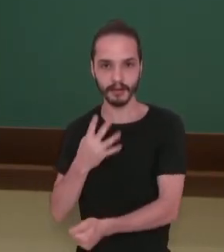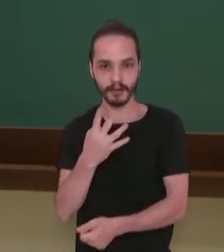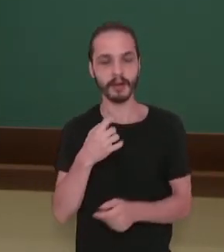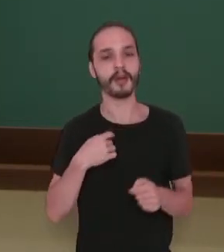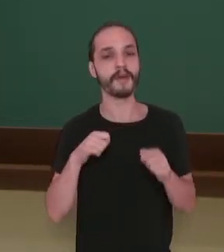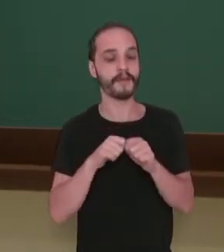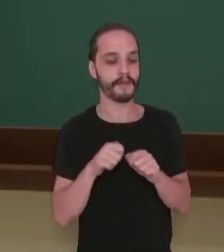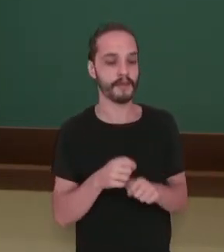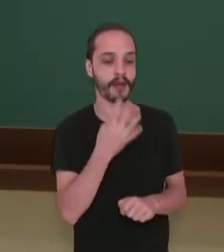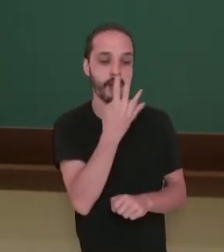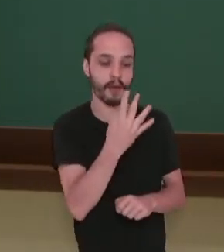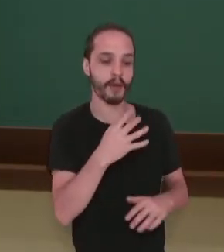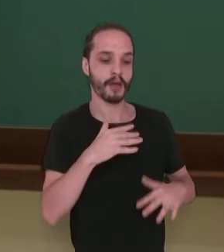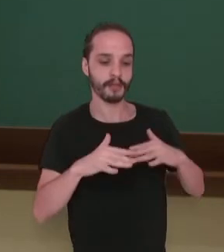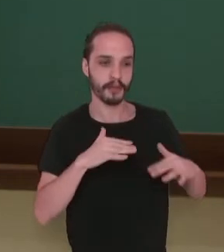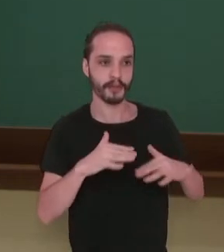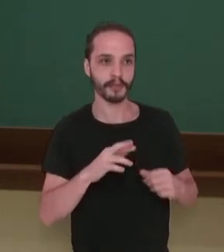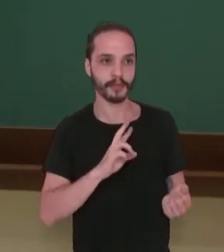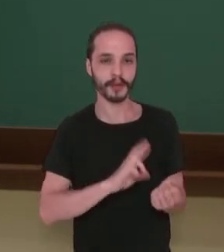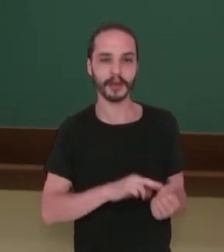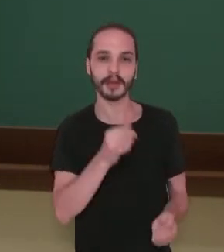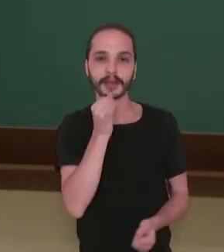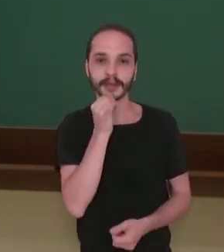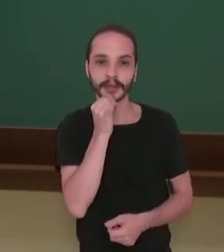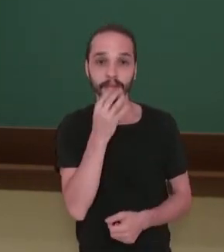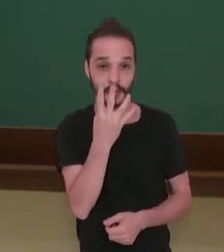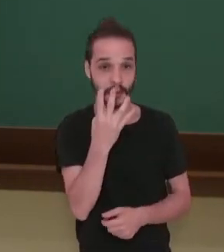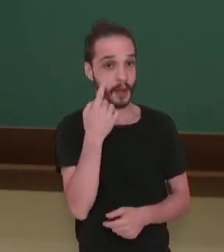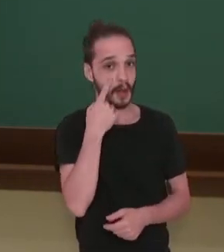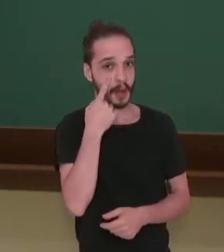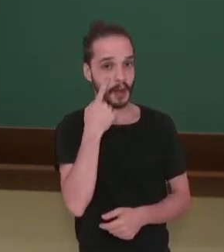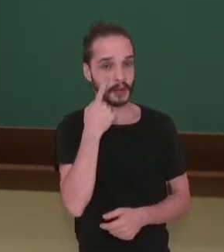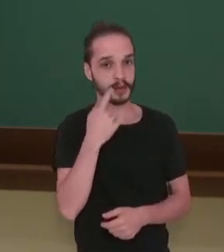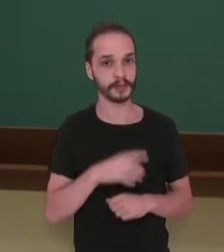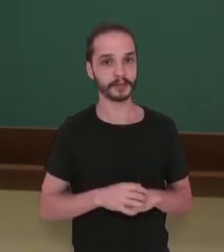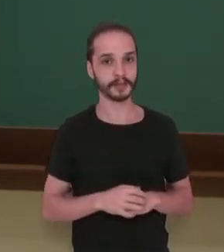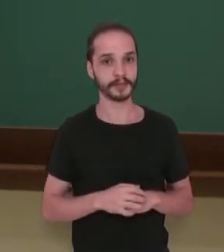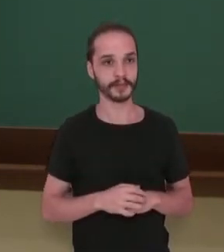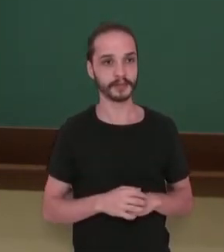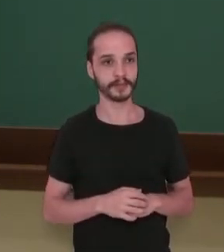quatro movimentos. Exemplo, né? Quatro, ó, assim.